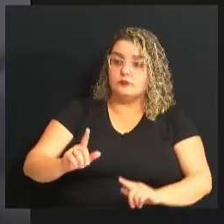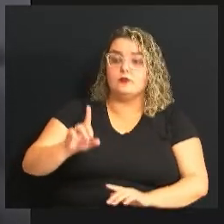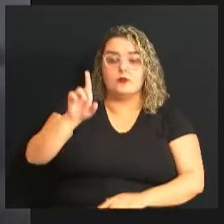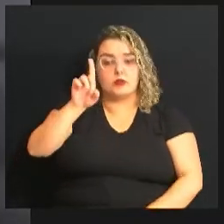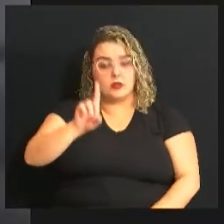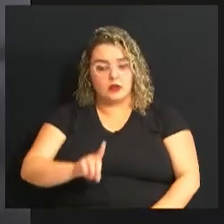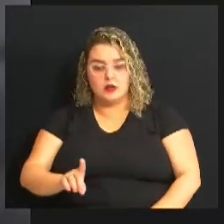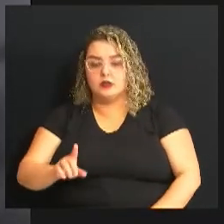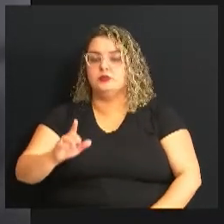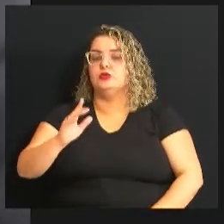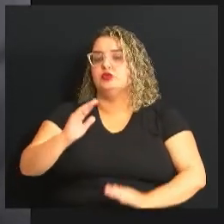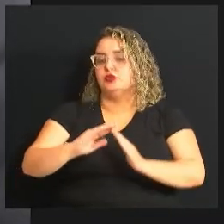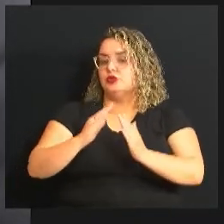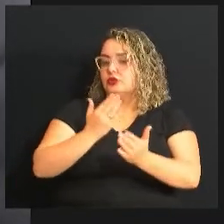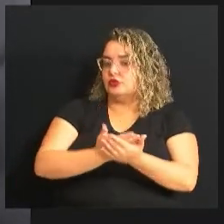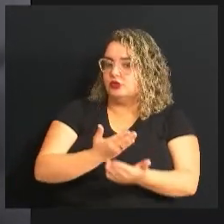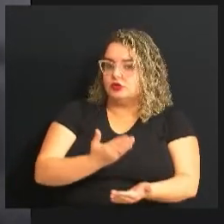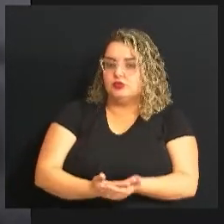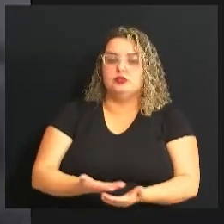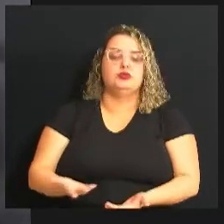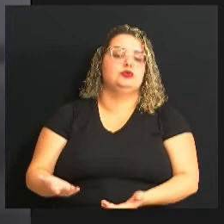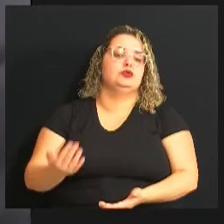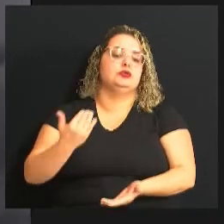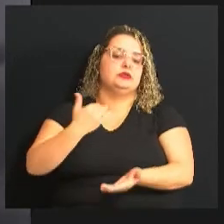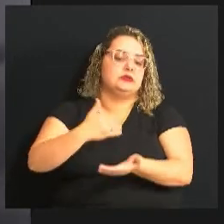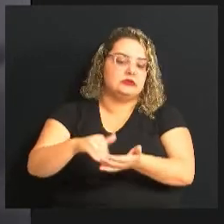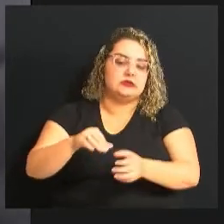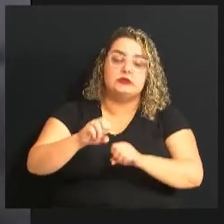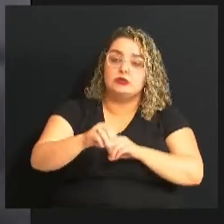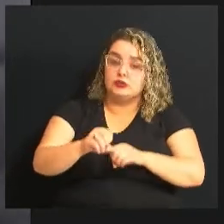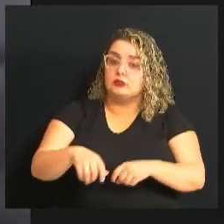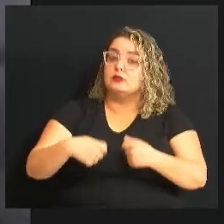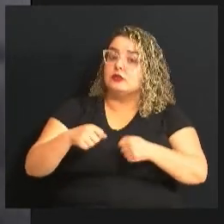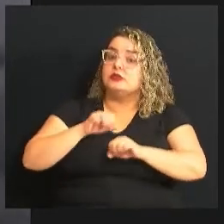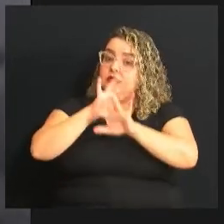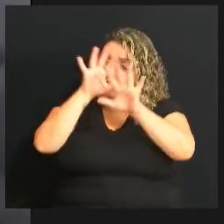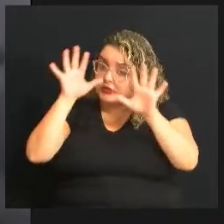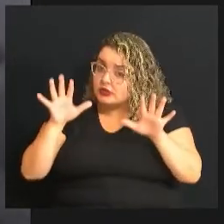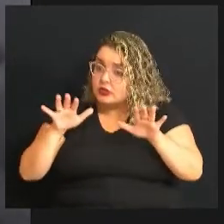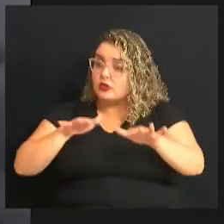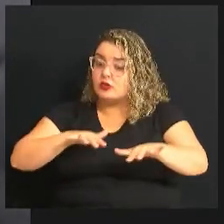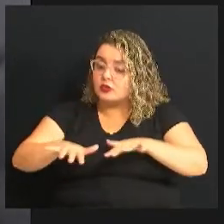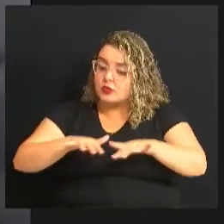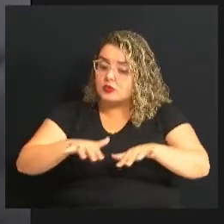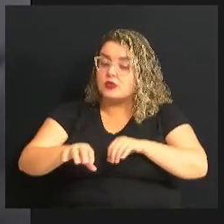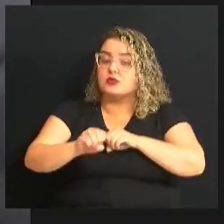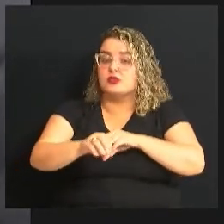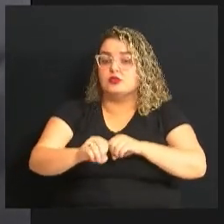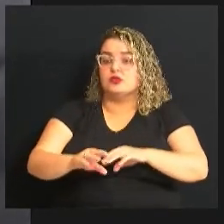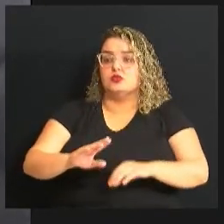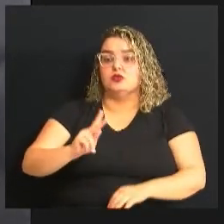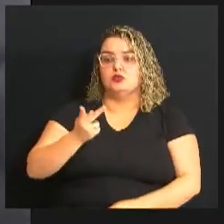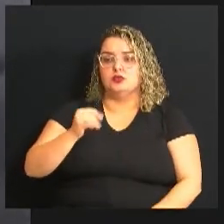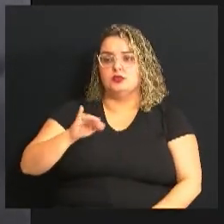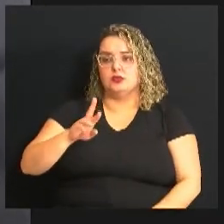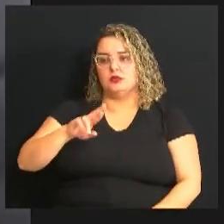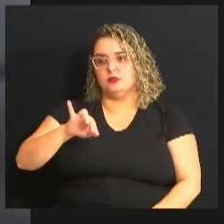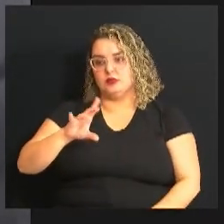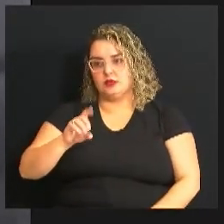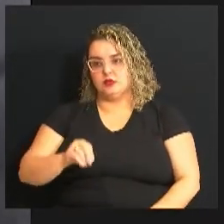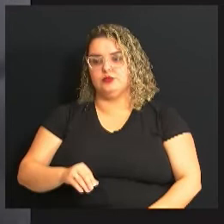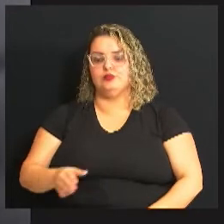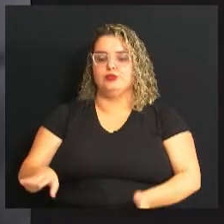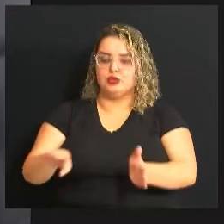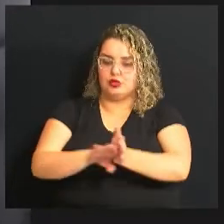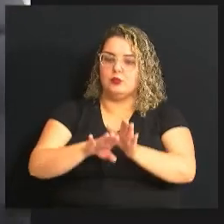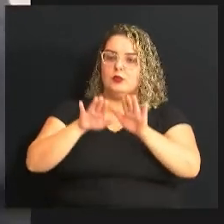escolar, secretário de educação, precisa ter claro de que o movimento do ensino híbrido veio para ficar. Este é o